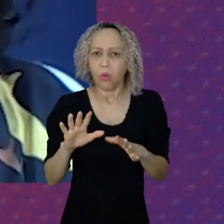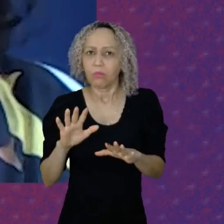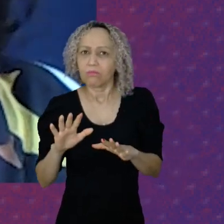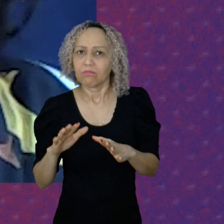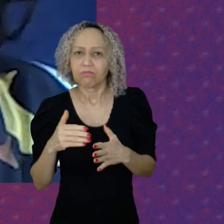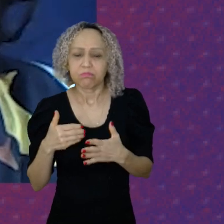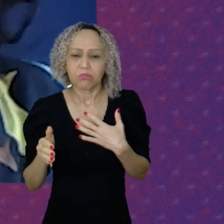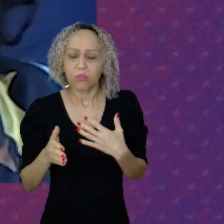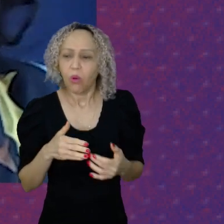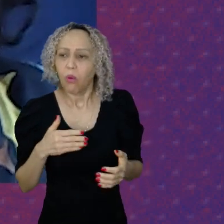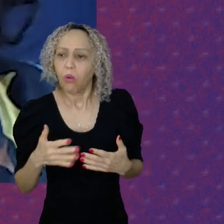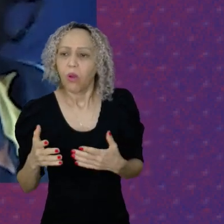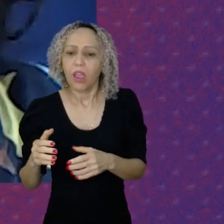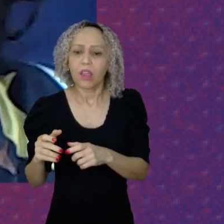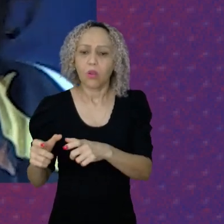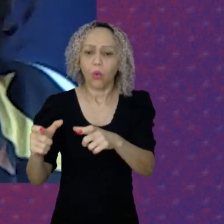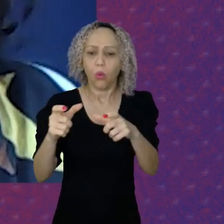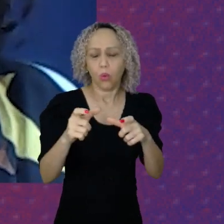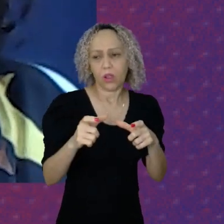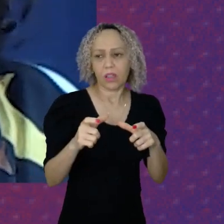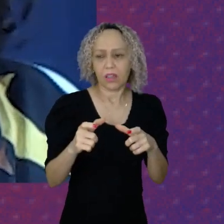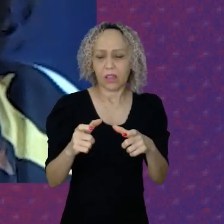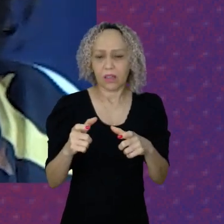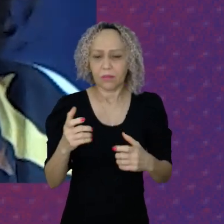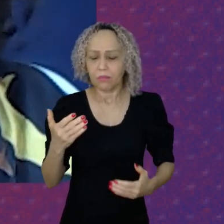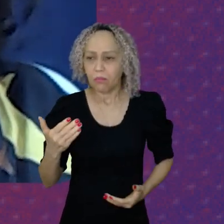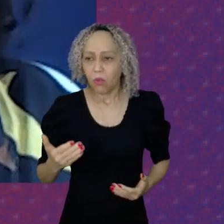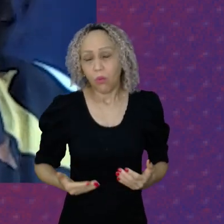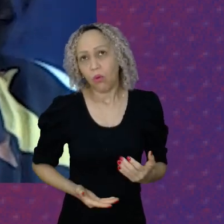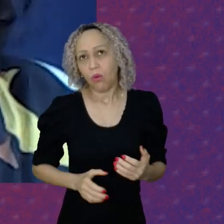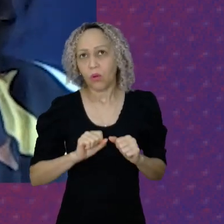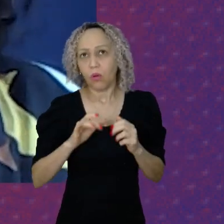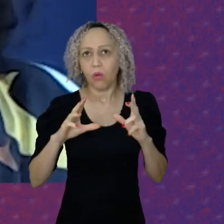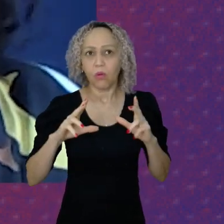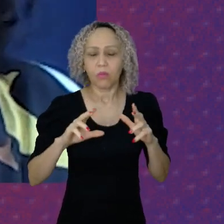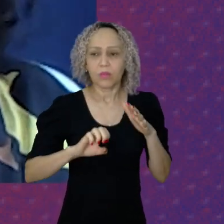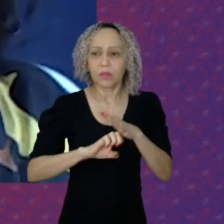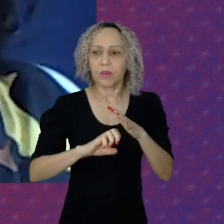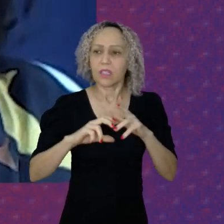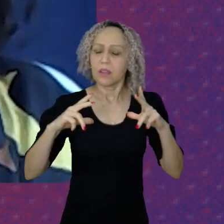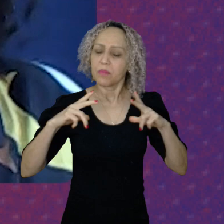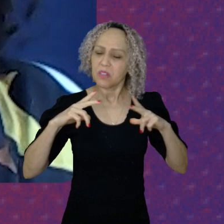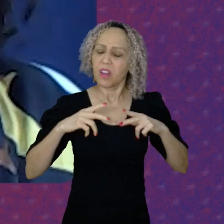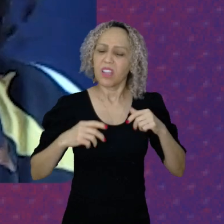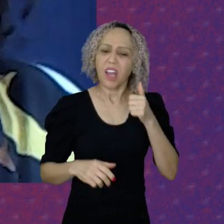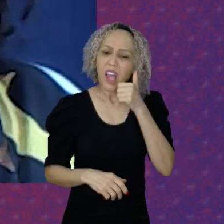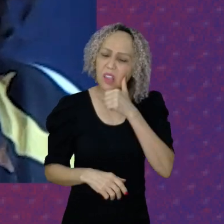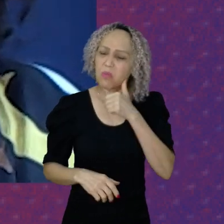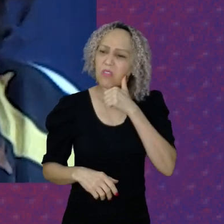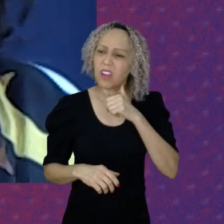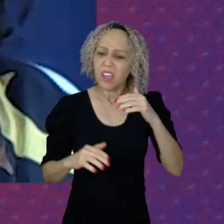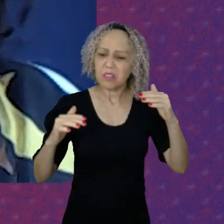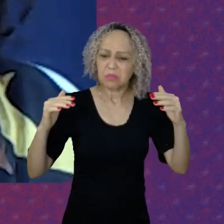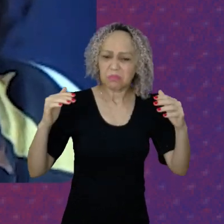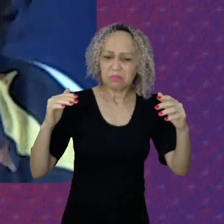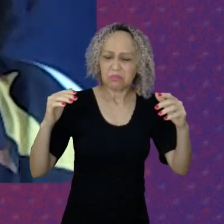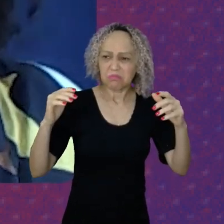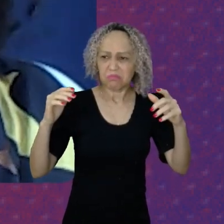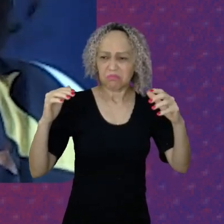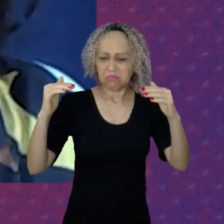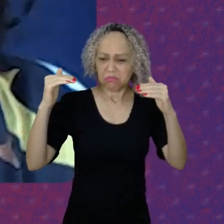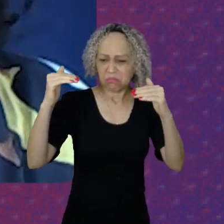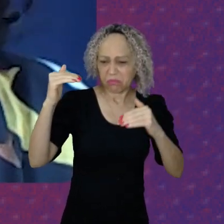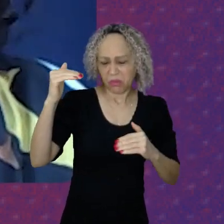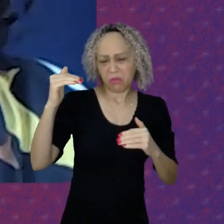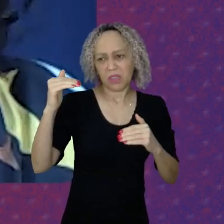mesmo quando nós tratamos de empresas privadas, as mulheres, elas ainda